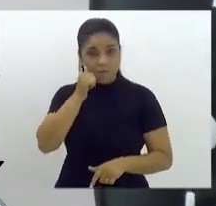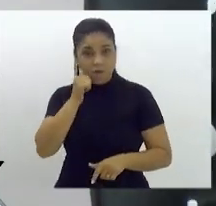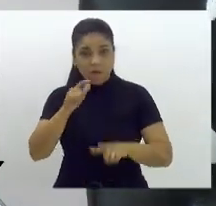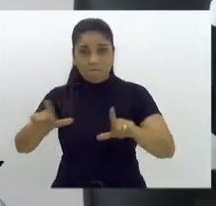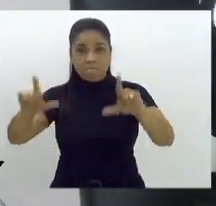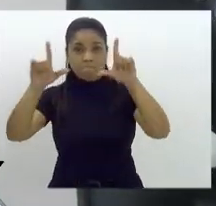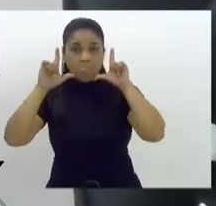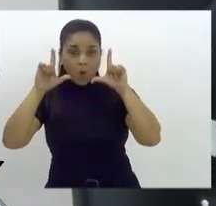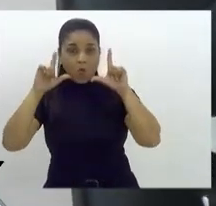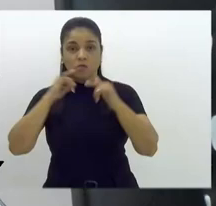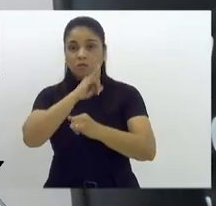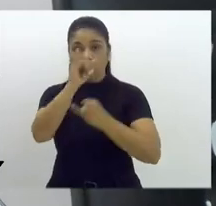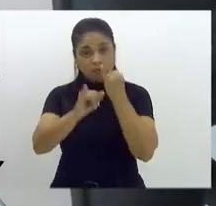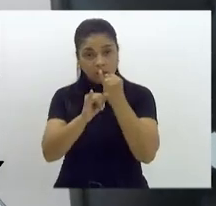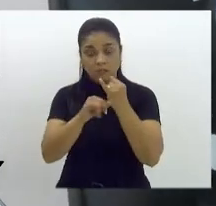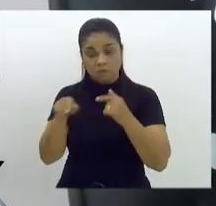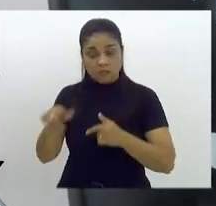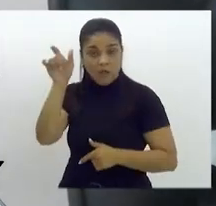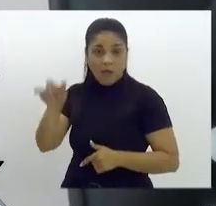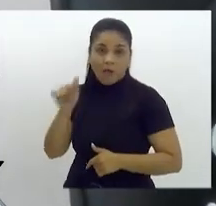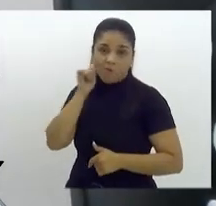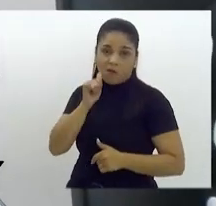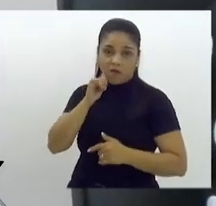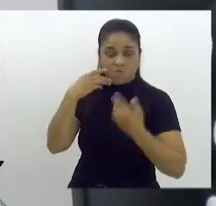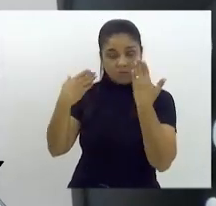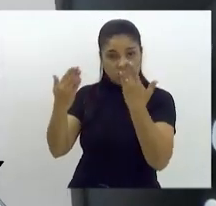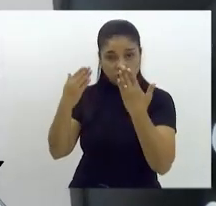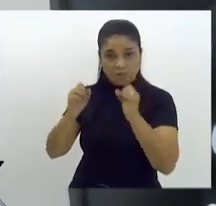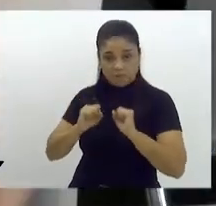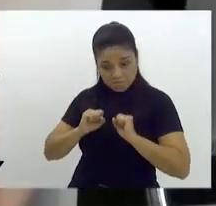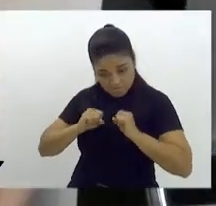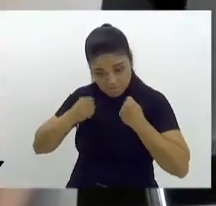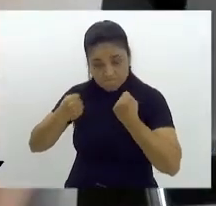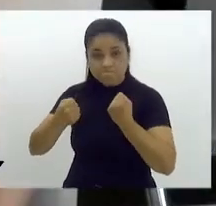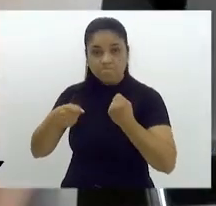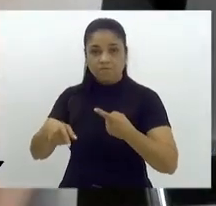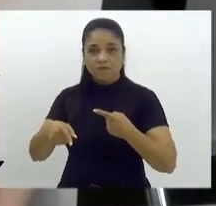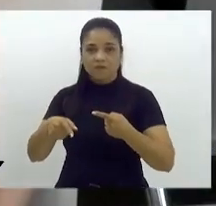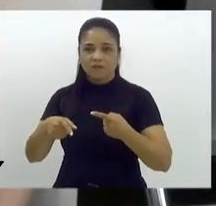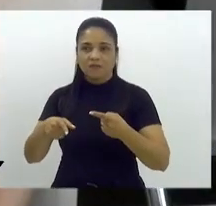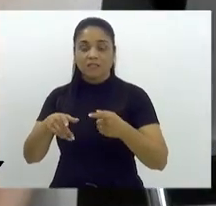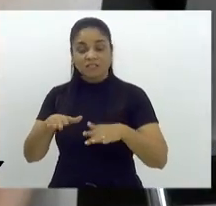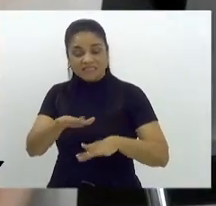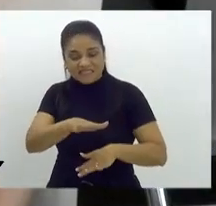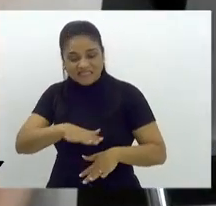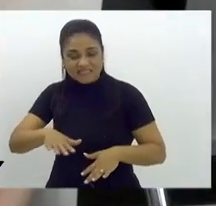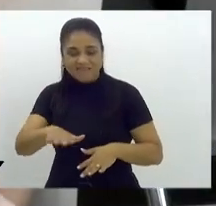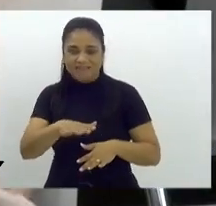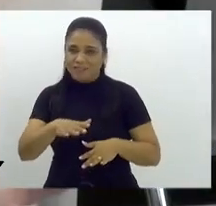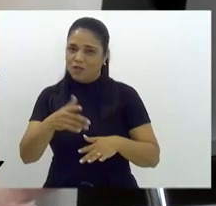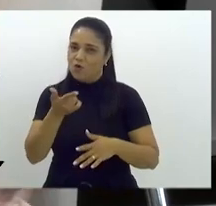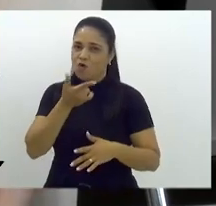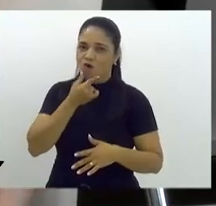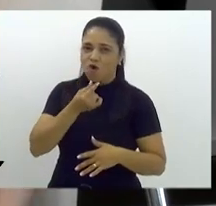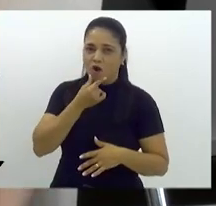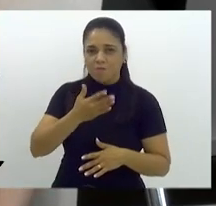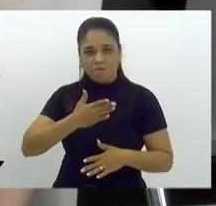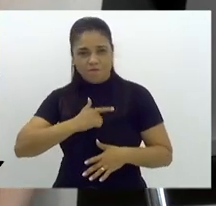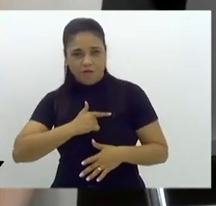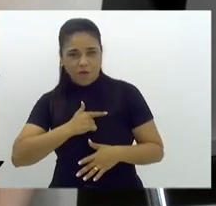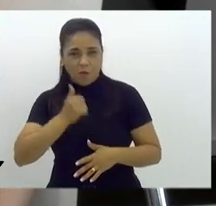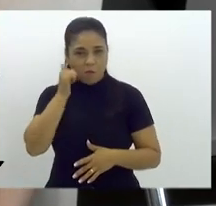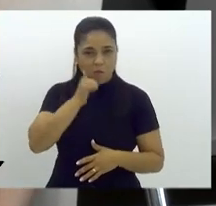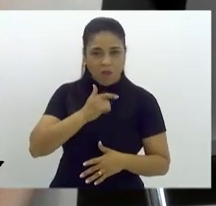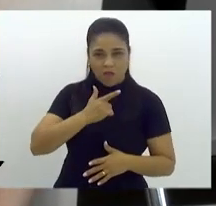a mulher tem que se tornar mais forte psicologicamente mas olha só mas a gente tem que sair um pouco do campo do é feio para homem feio para mulher para não haverá consequências